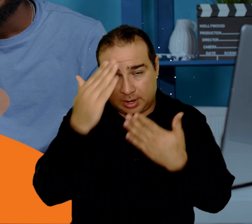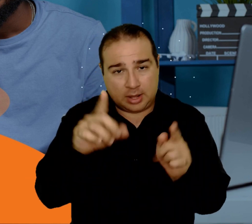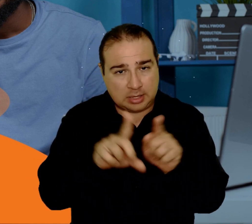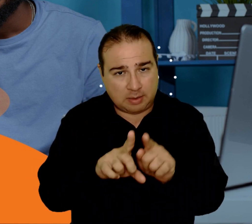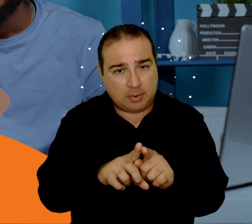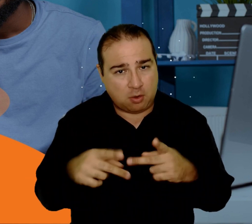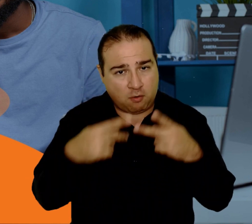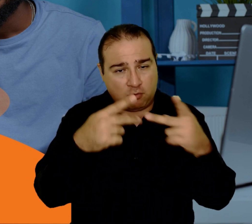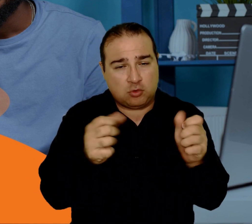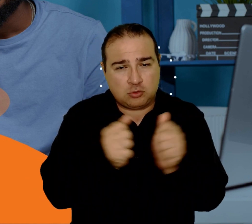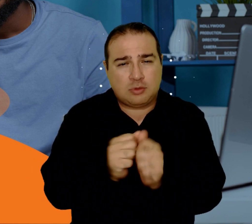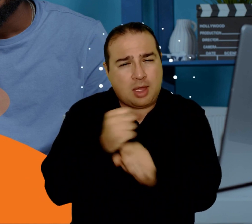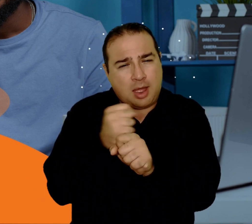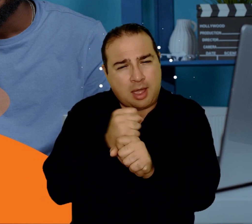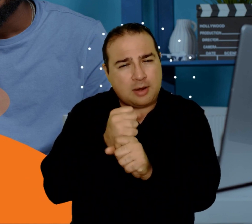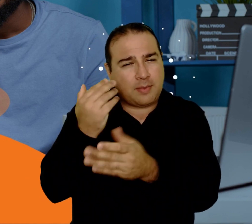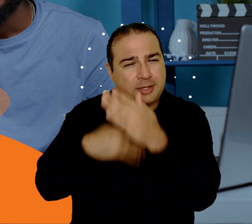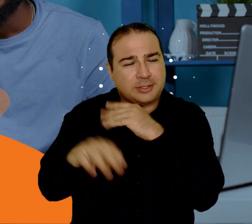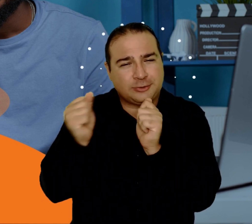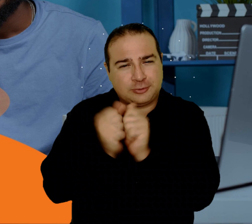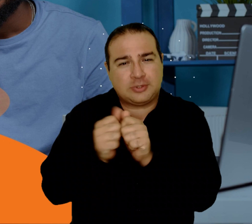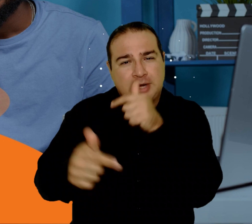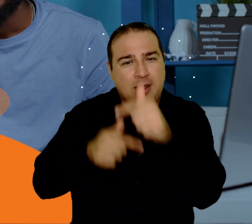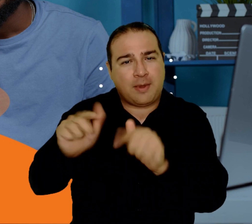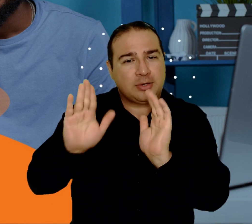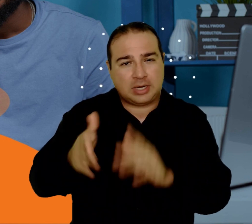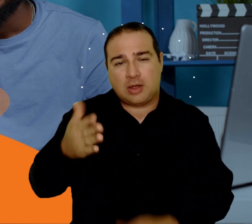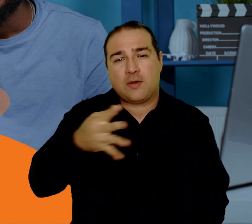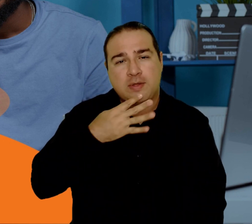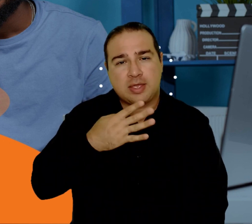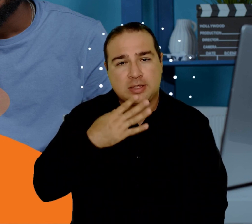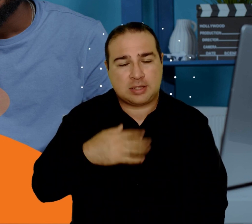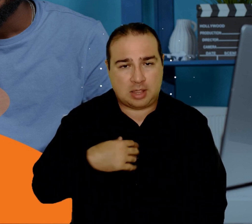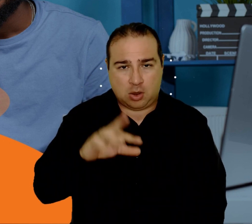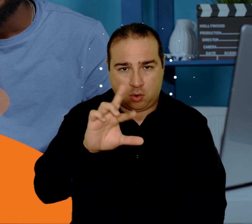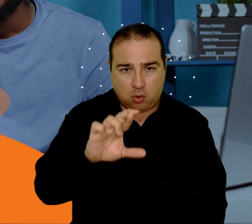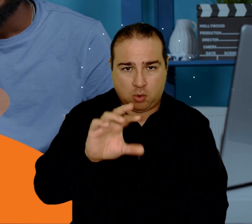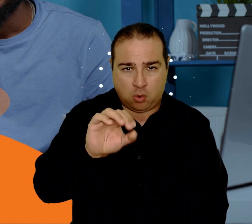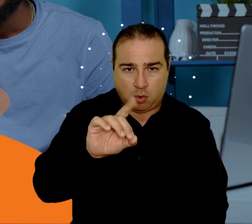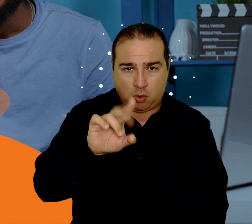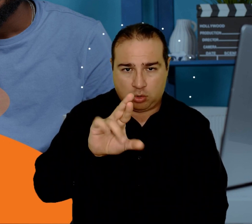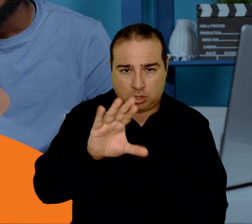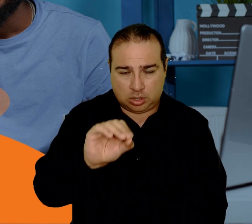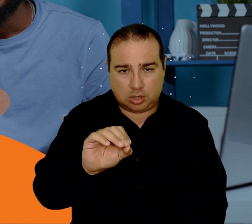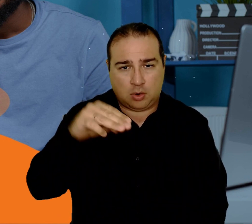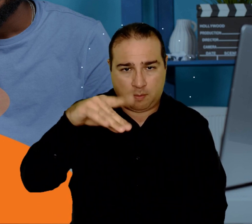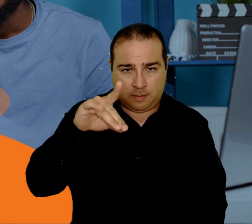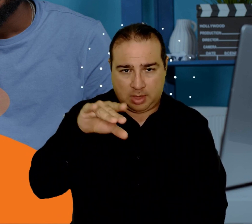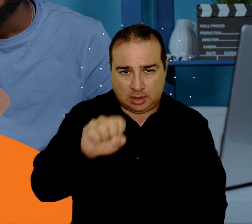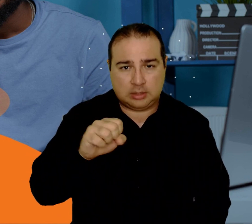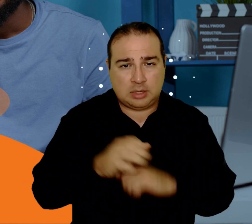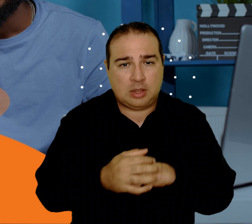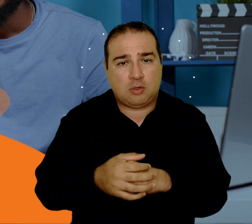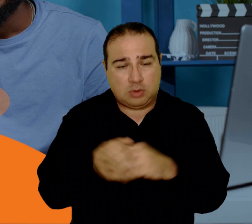da Santiliana, uma parceira de longa data do nosso trabalho. Sou Rodrigo Rubner Mendes, fundador do instituto que leva o